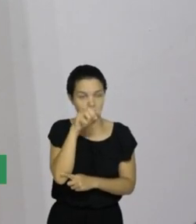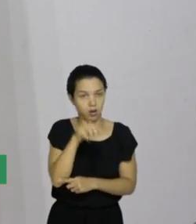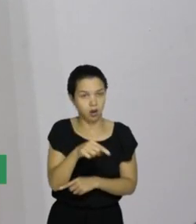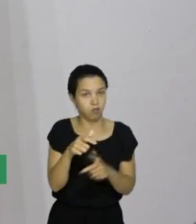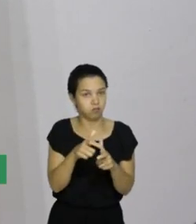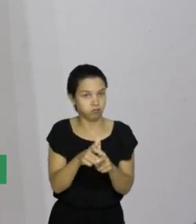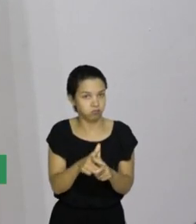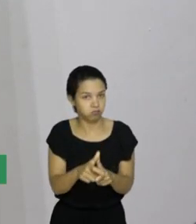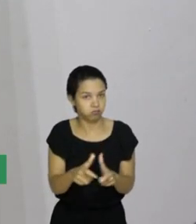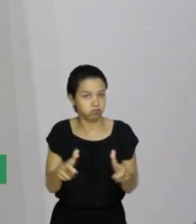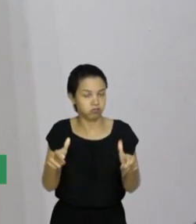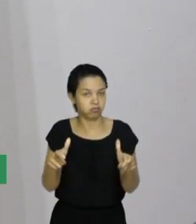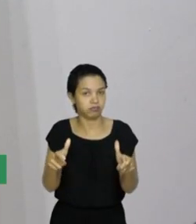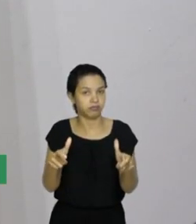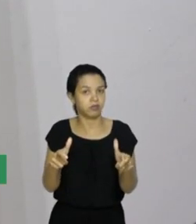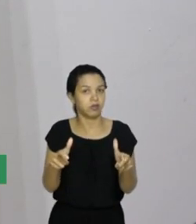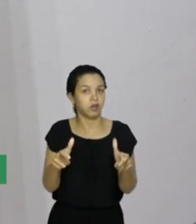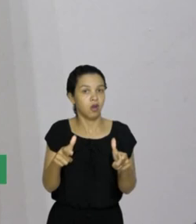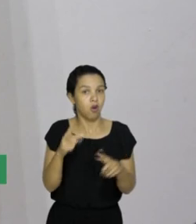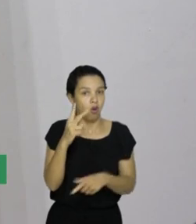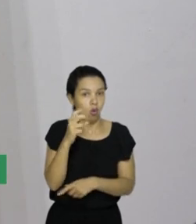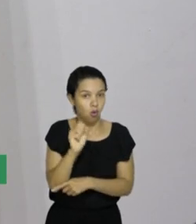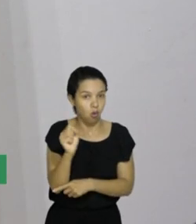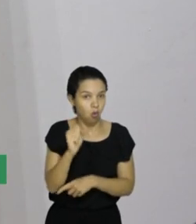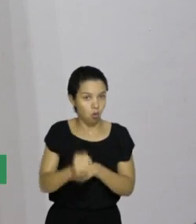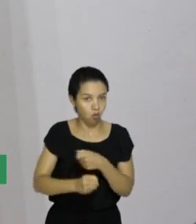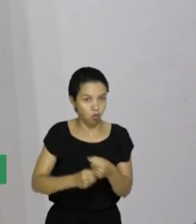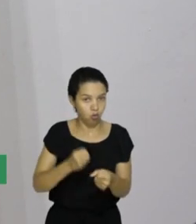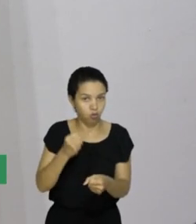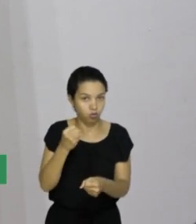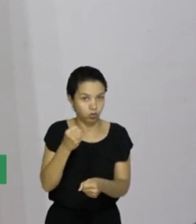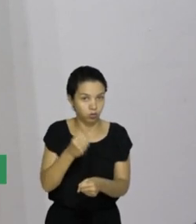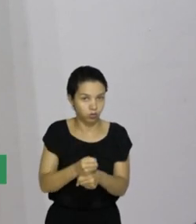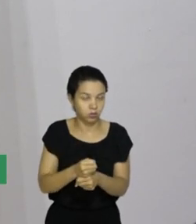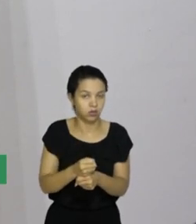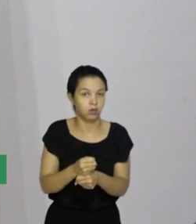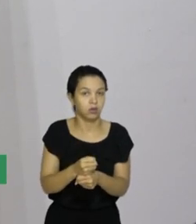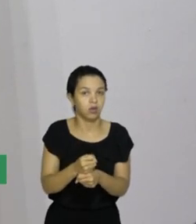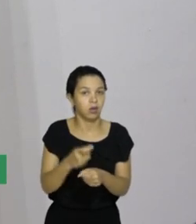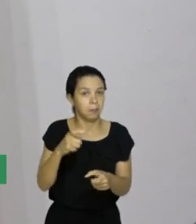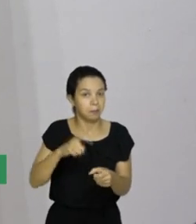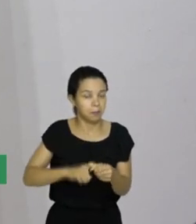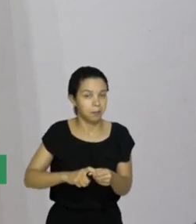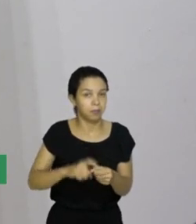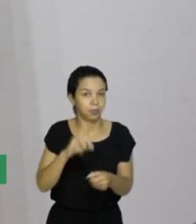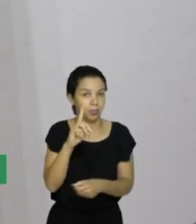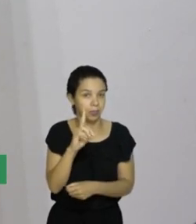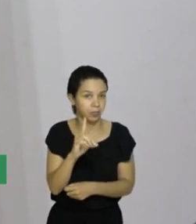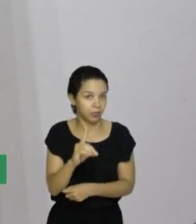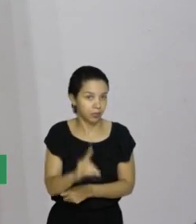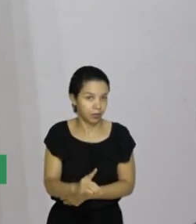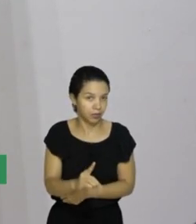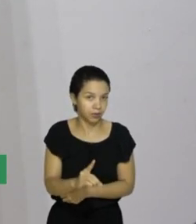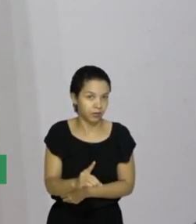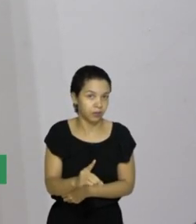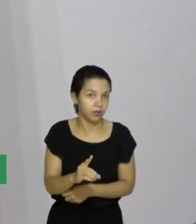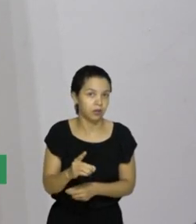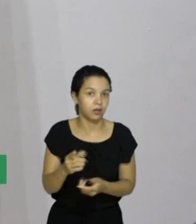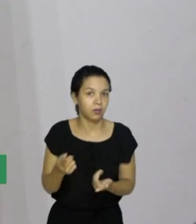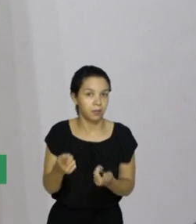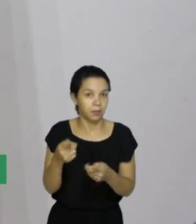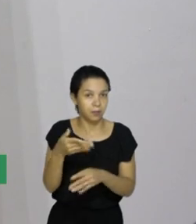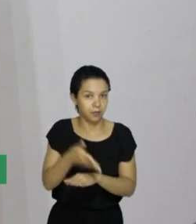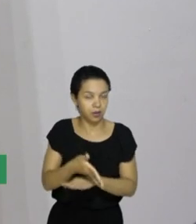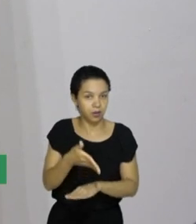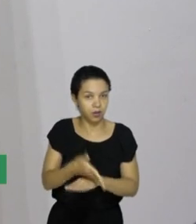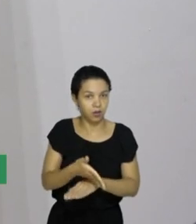Intendente instituição por 8 anos na qualidade e membro da diretoria e já sou participando quase